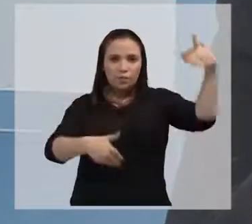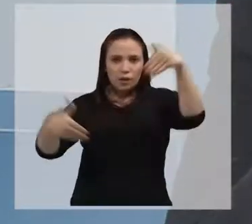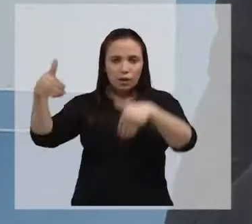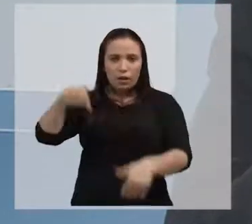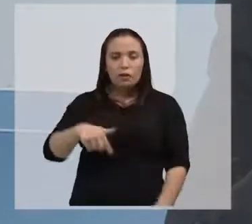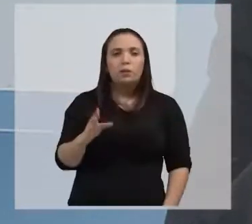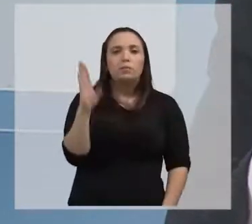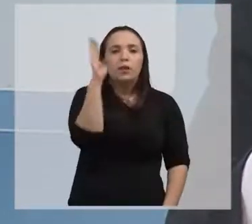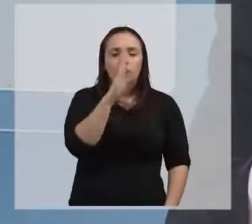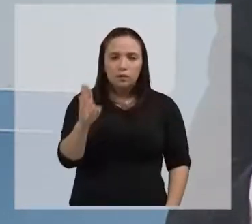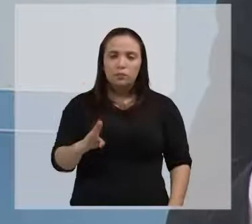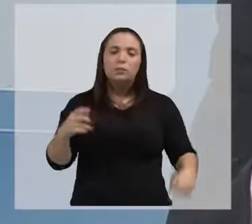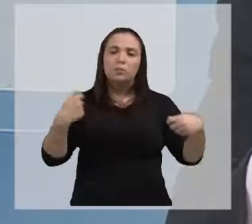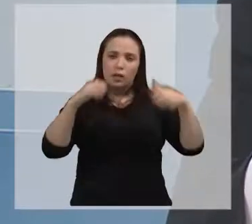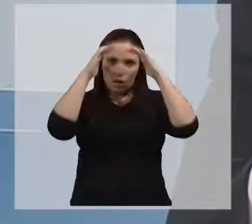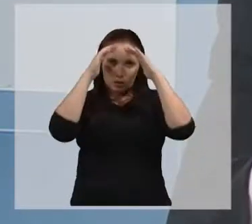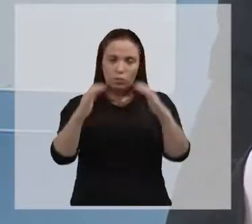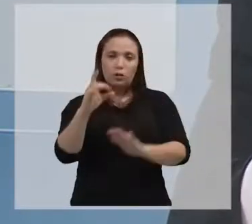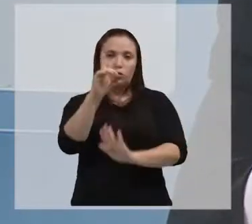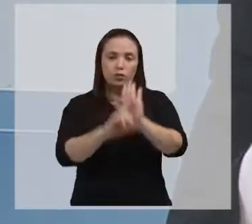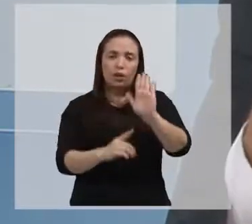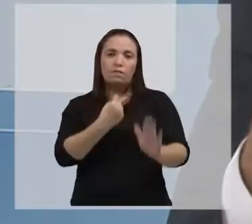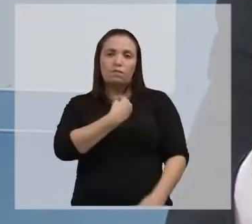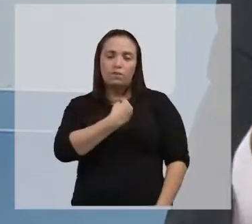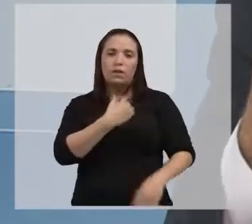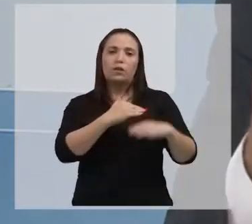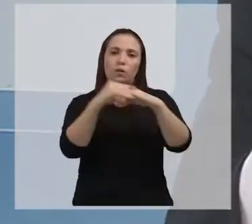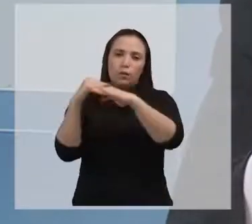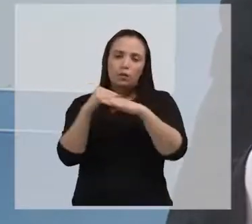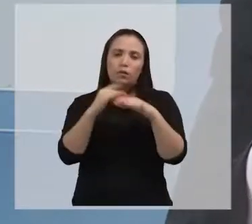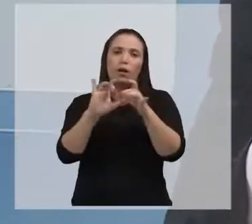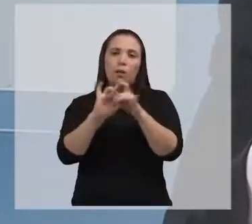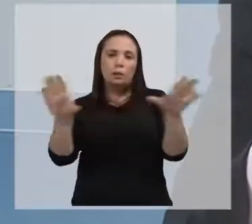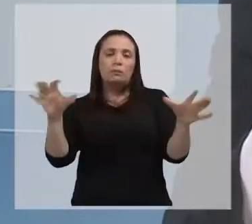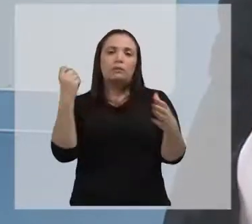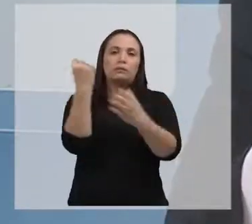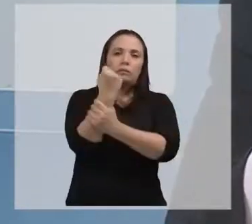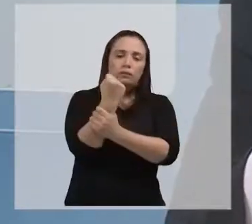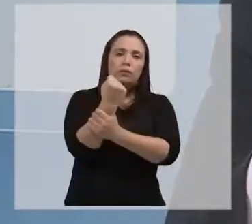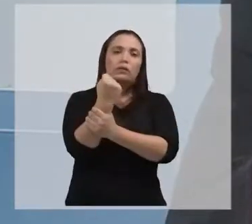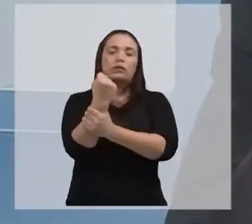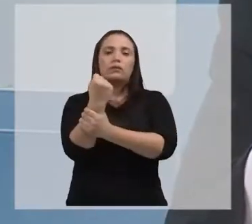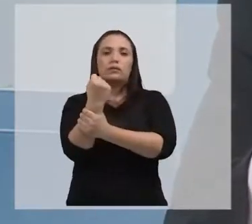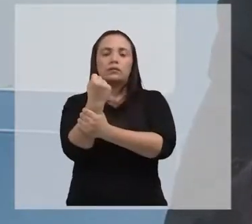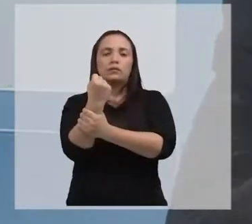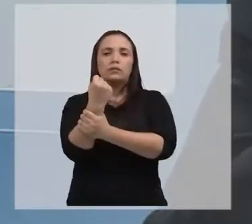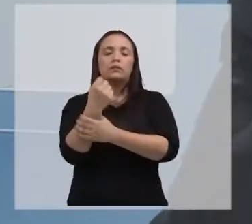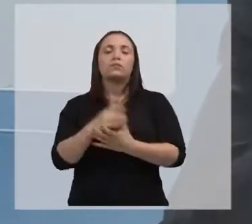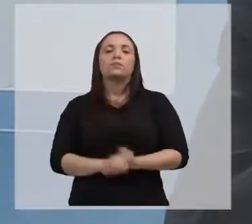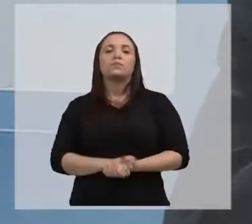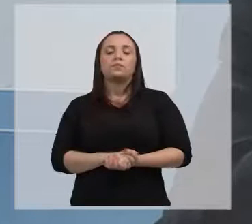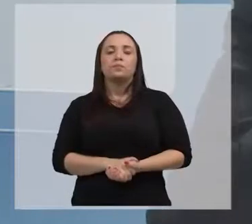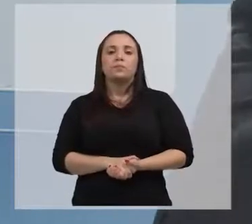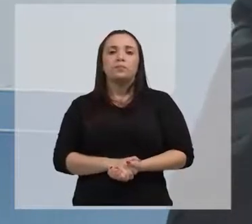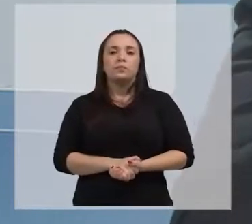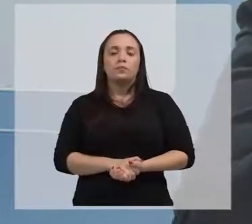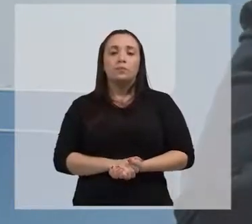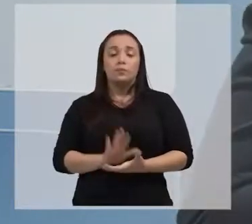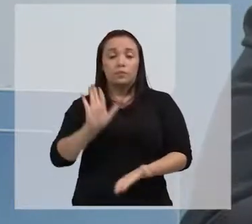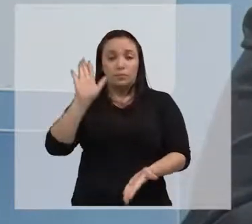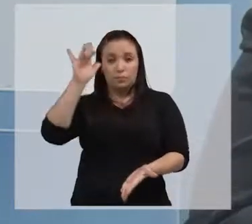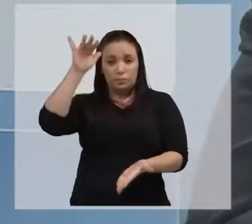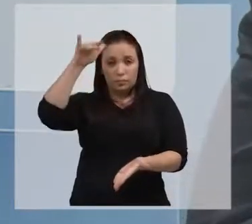país a inviolabilidade do direito à vida, à liberdade, à igualdade, à segurança, à propriedade, nos termos seguintes. Aí segue.